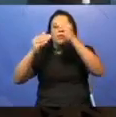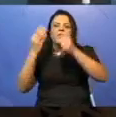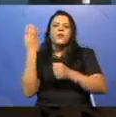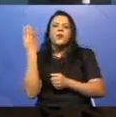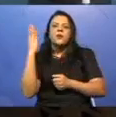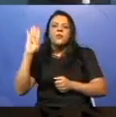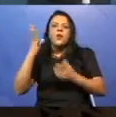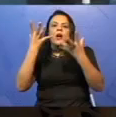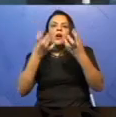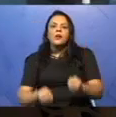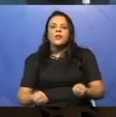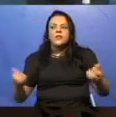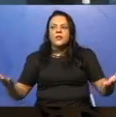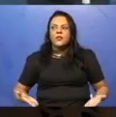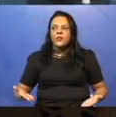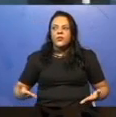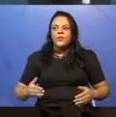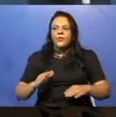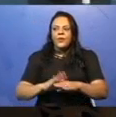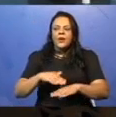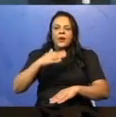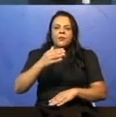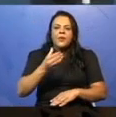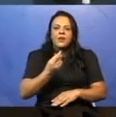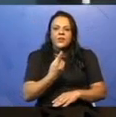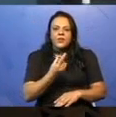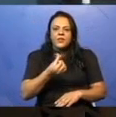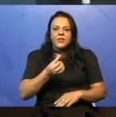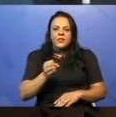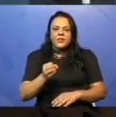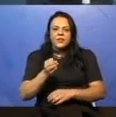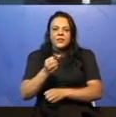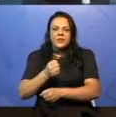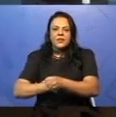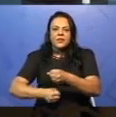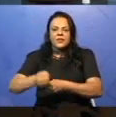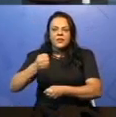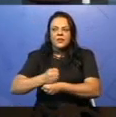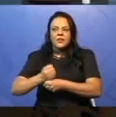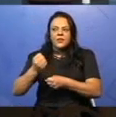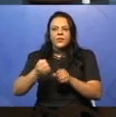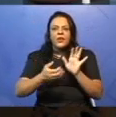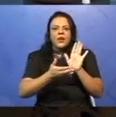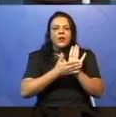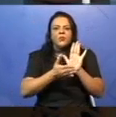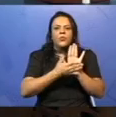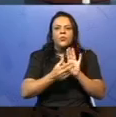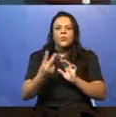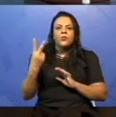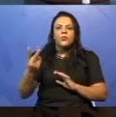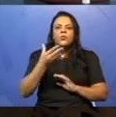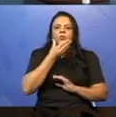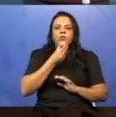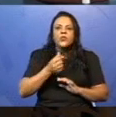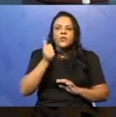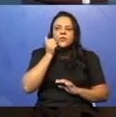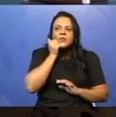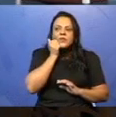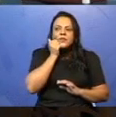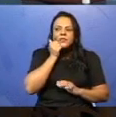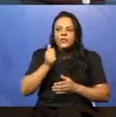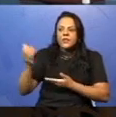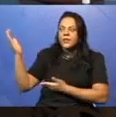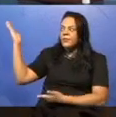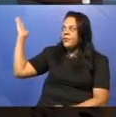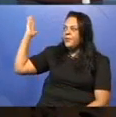Há mais de 160 anos, a ideia de evolução aceita é a ideia proposta por esses dois cientistas, Charles